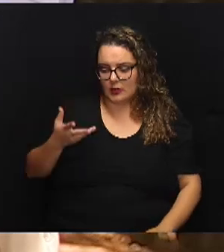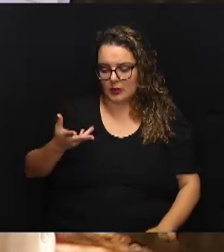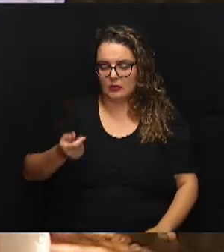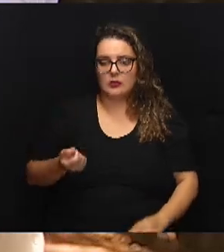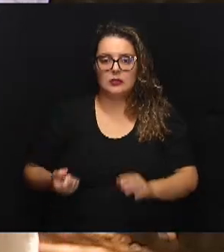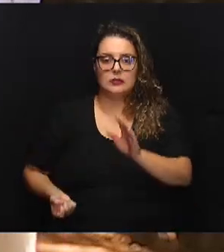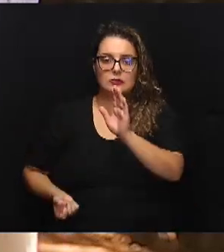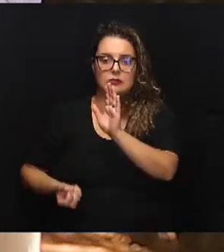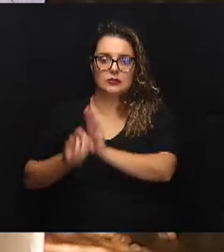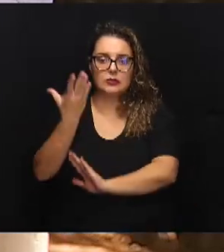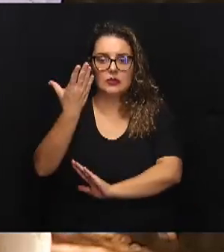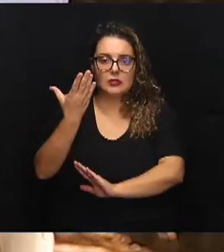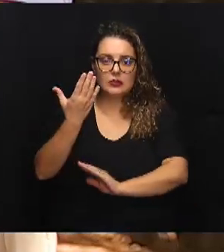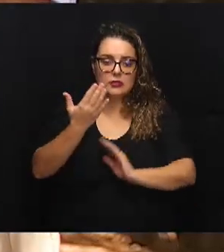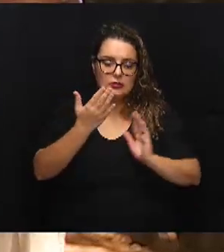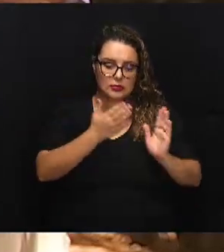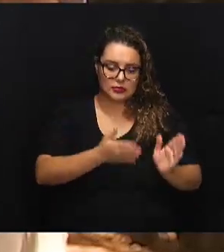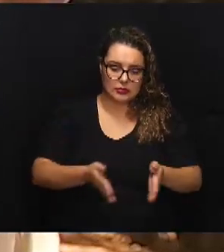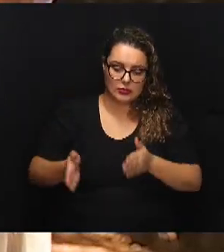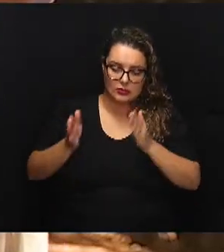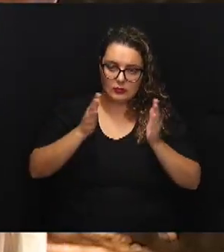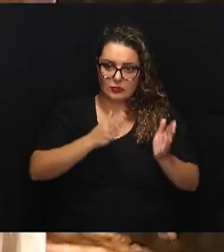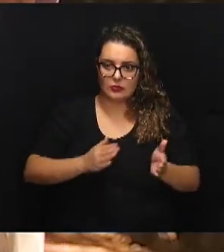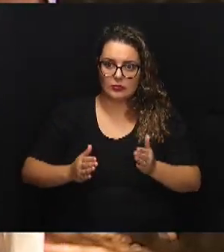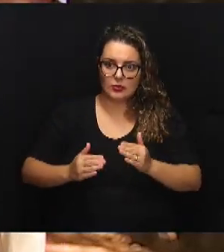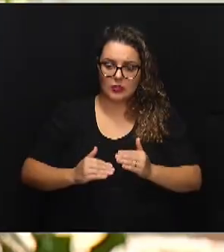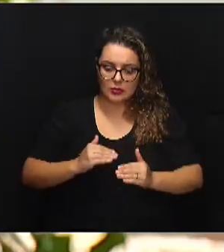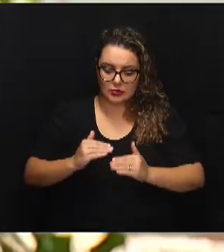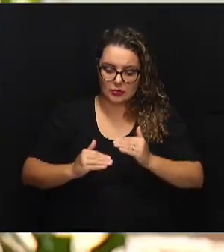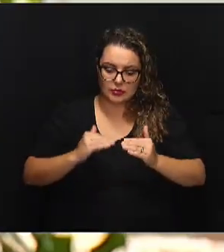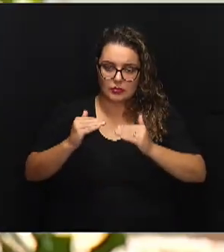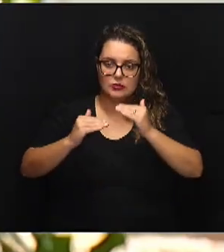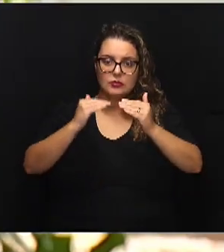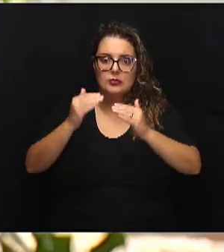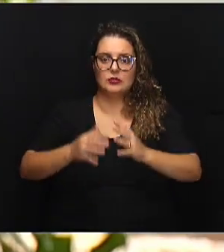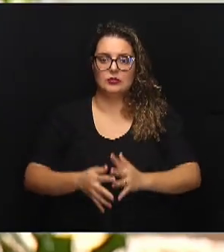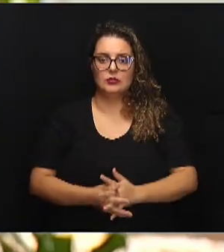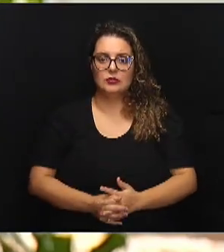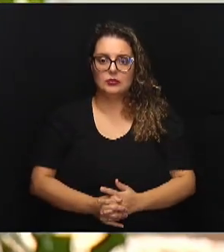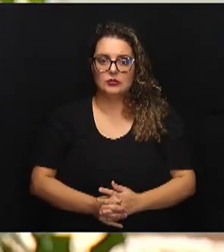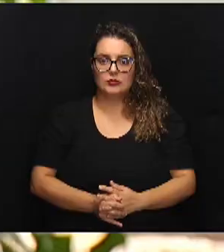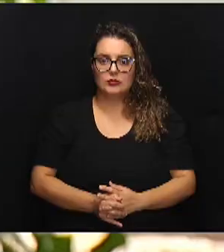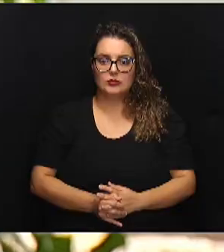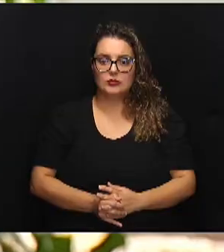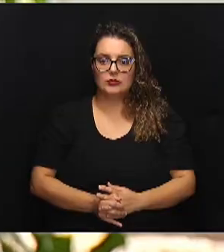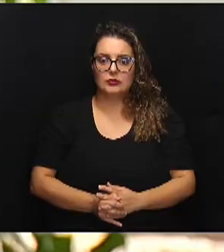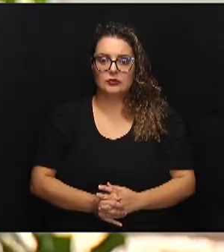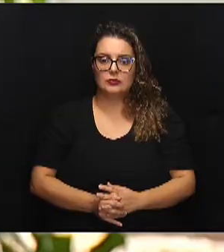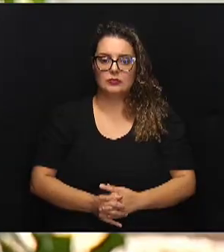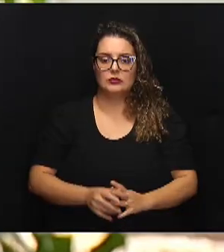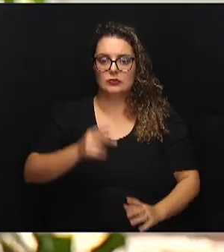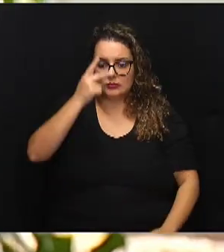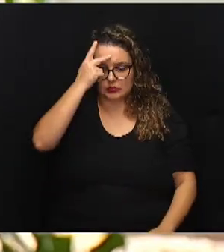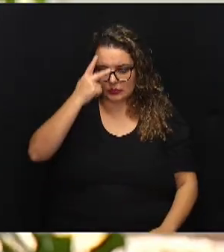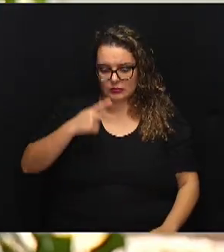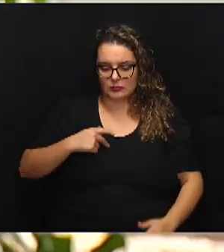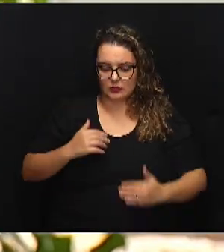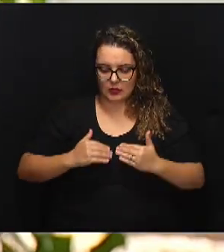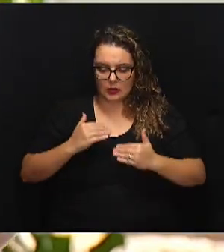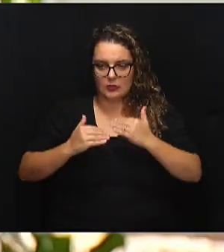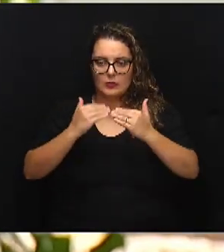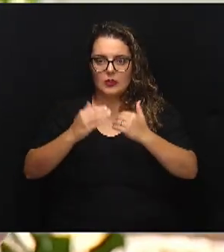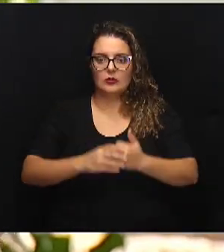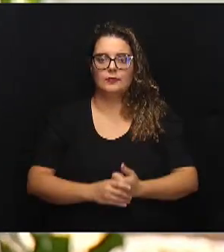de produzir, de construir, né? a partir de si mesmo.